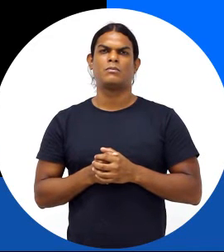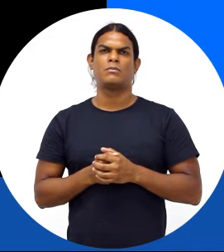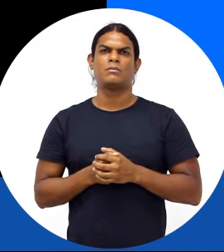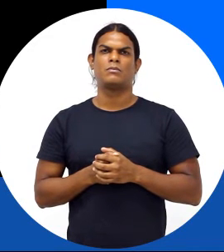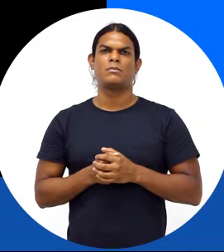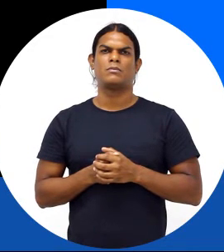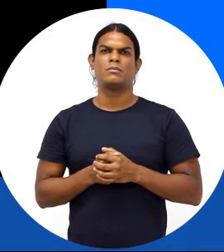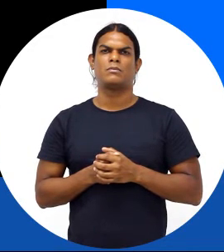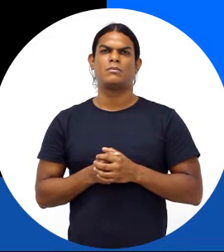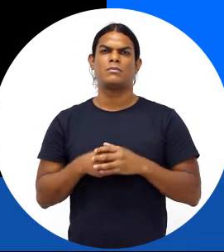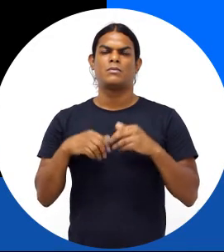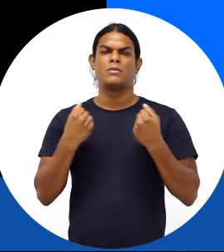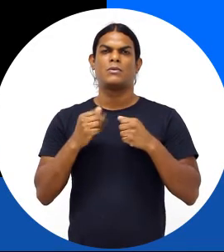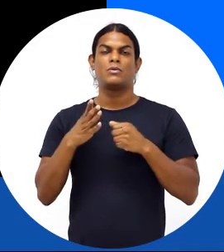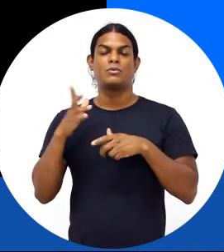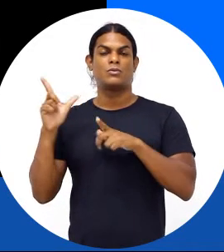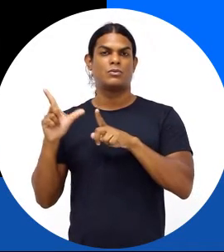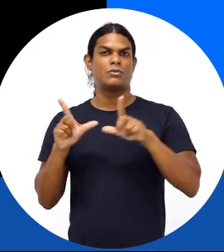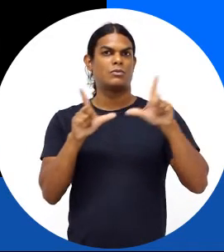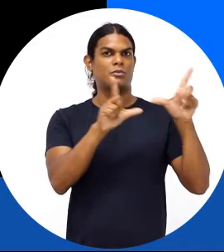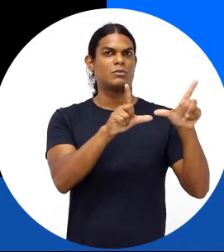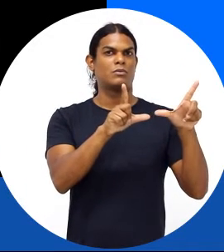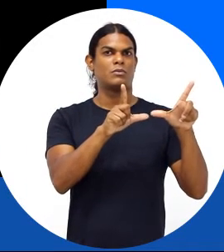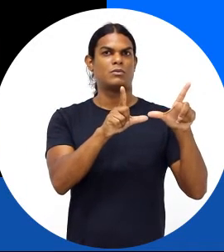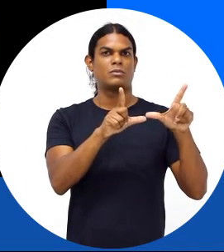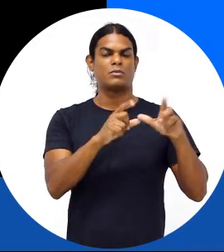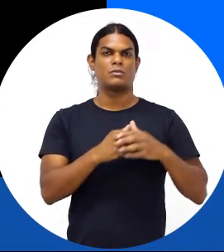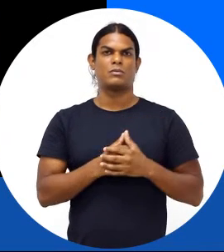Poderia voltar para o Sutine, por favor?